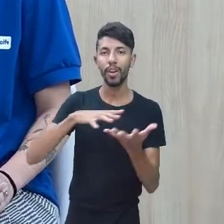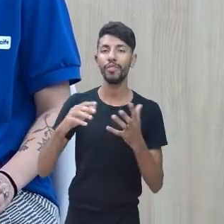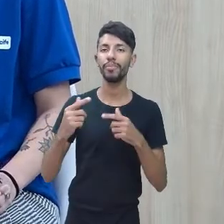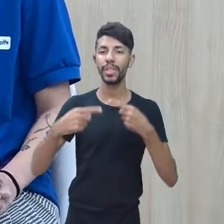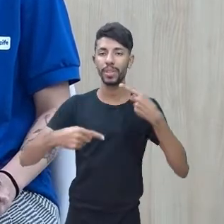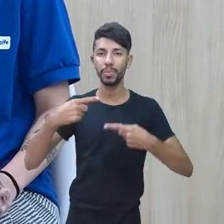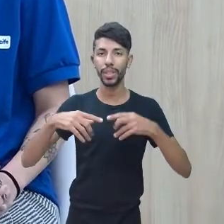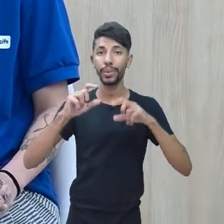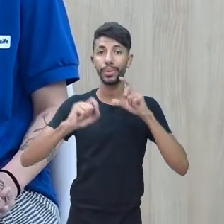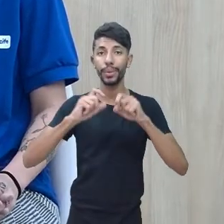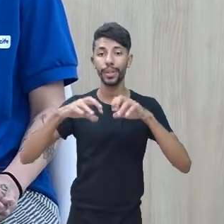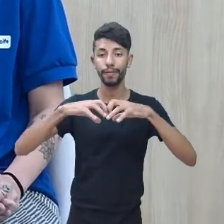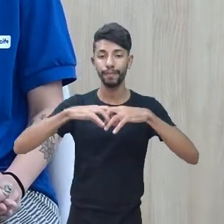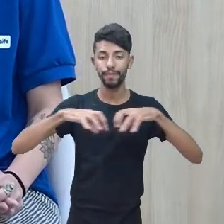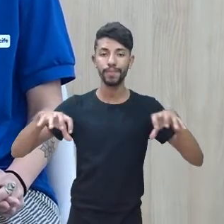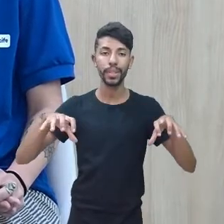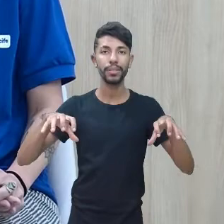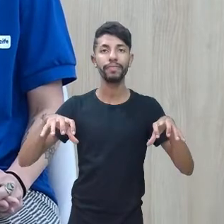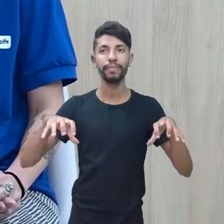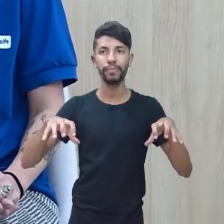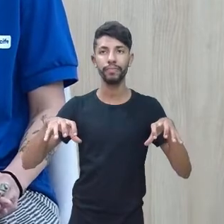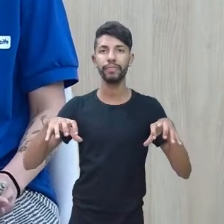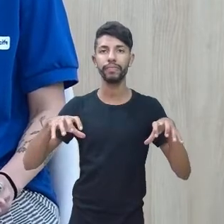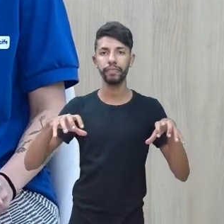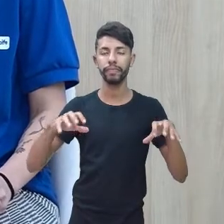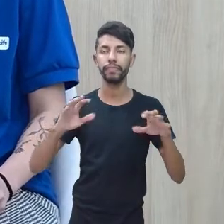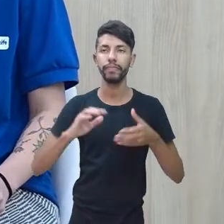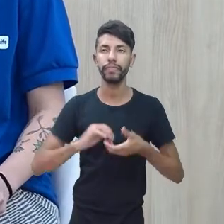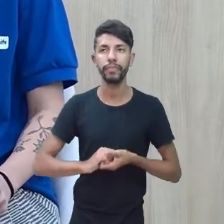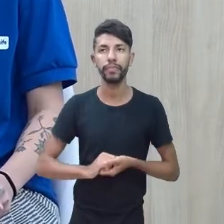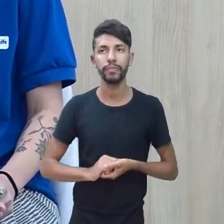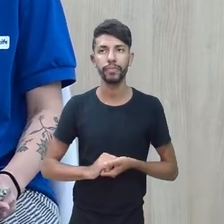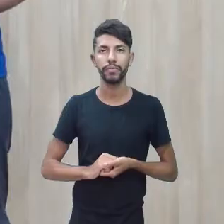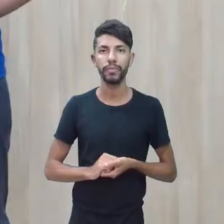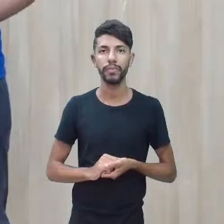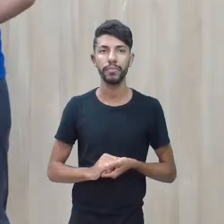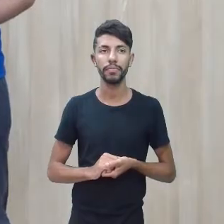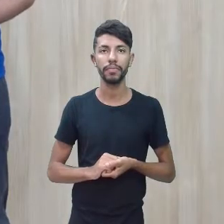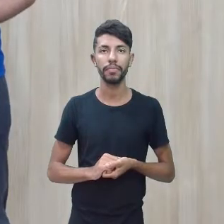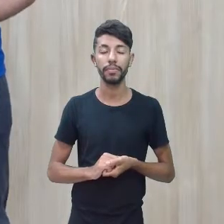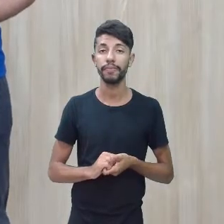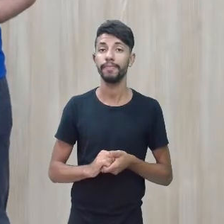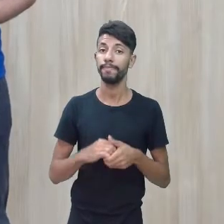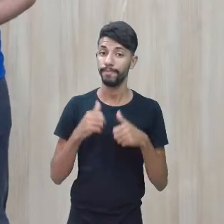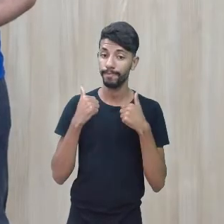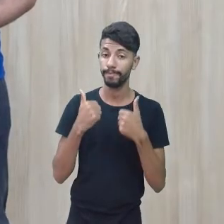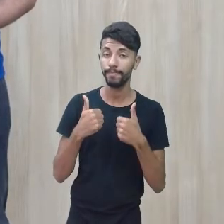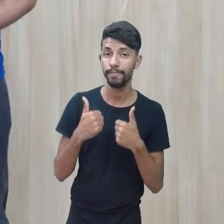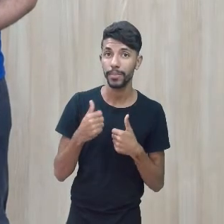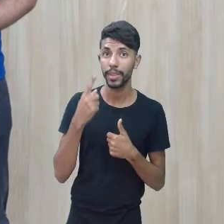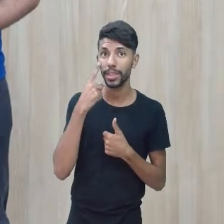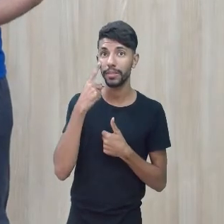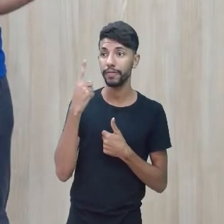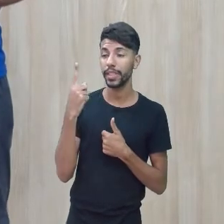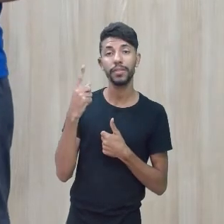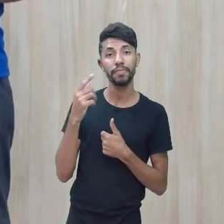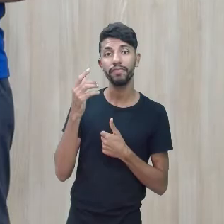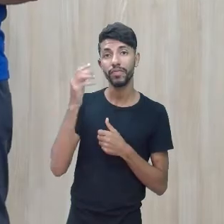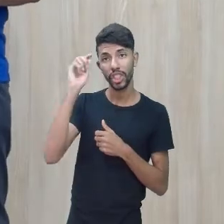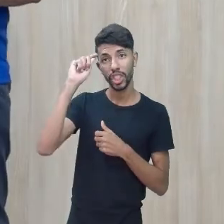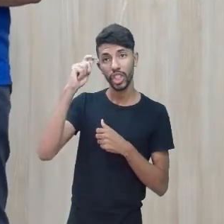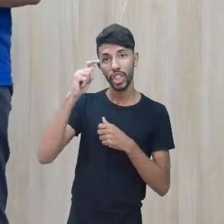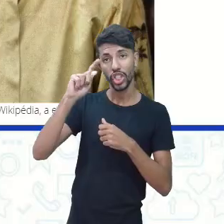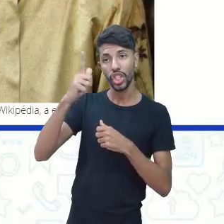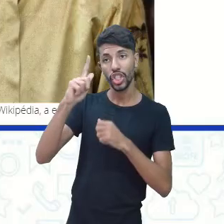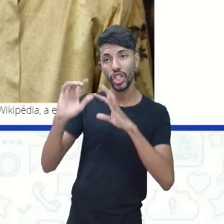de separação, de segregação racial. Muito bem, está vendo só como é fácil geografia? E aqui nas